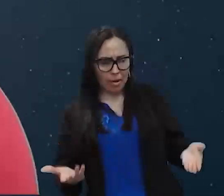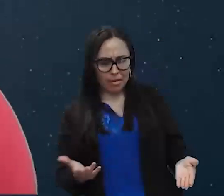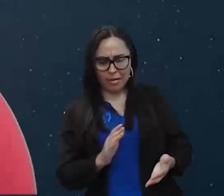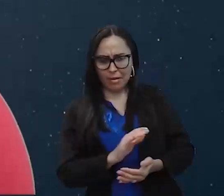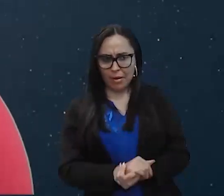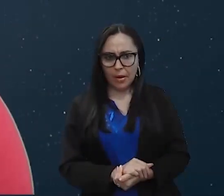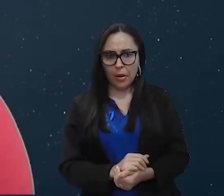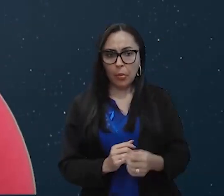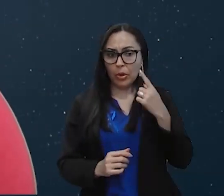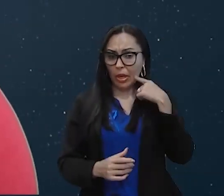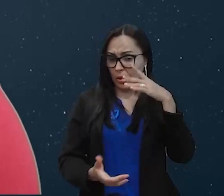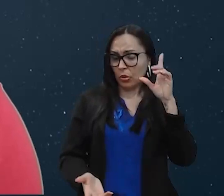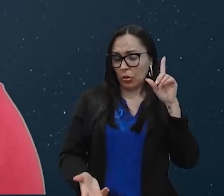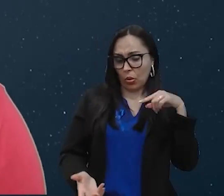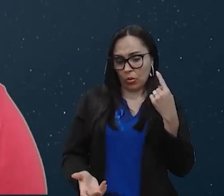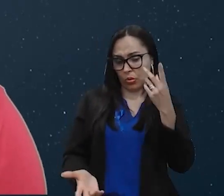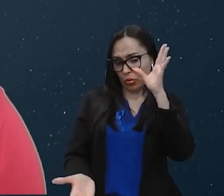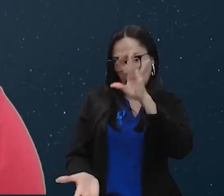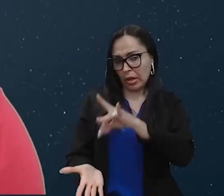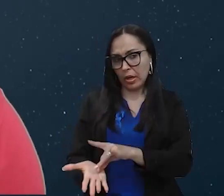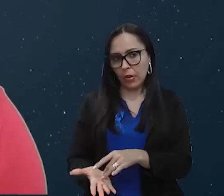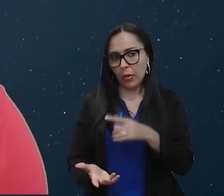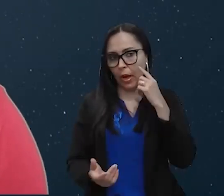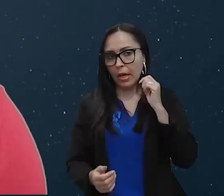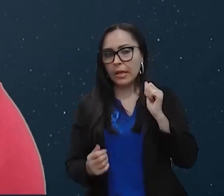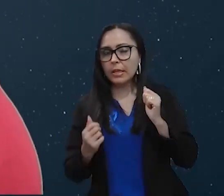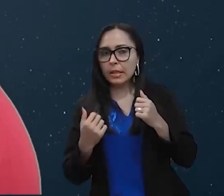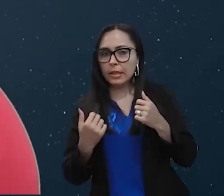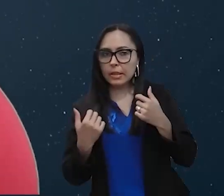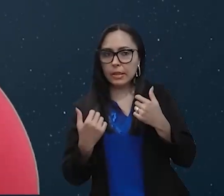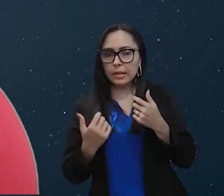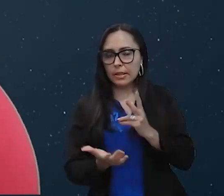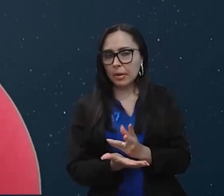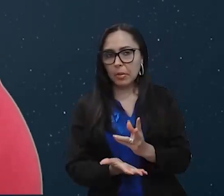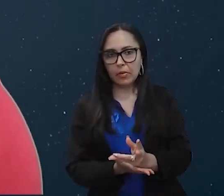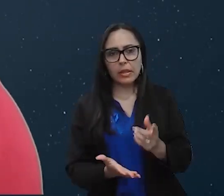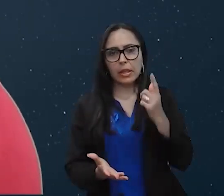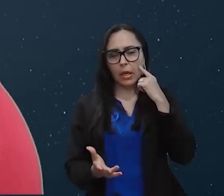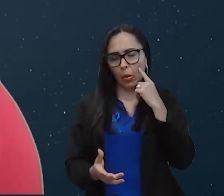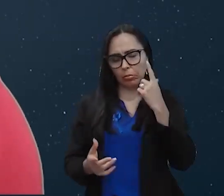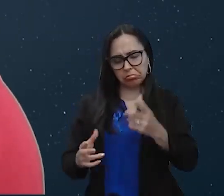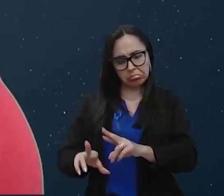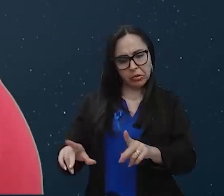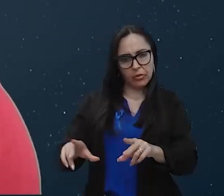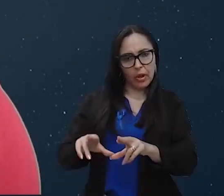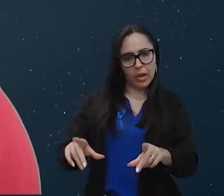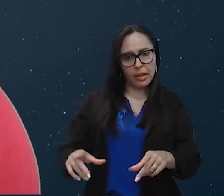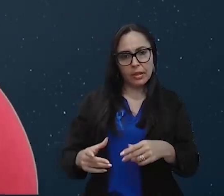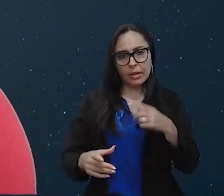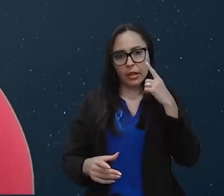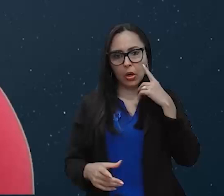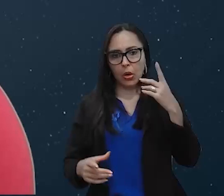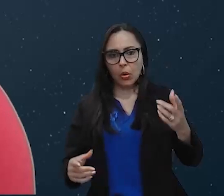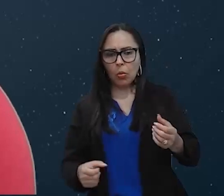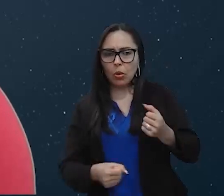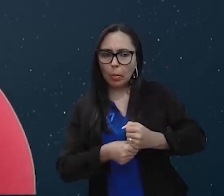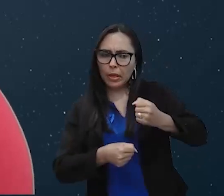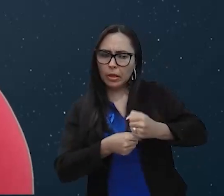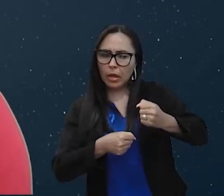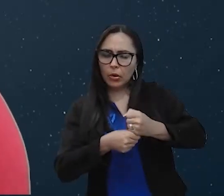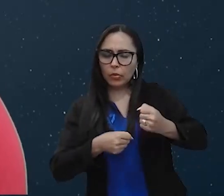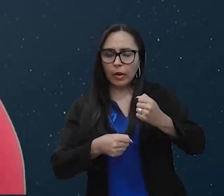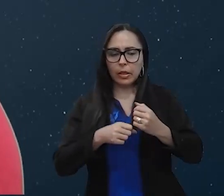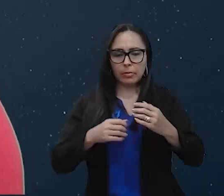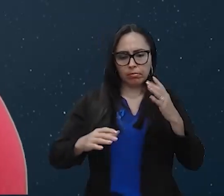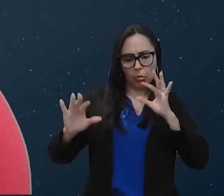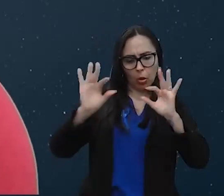nossa medição real, a gente sempre vai ter uma pequena imprecisão do processo. Tá massa? Quando o pedreiro vai medir tua casa aí, ele tem